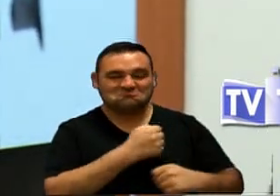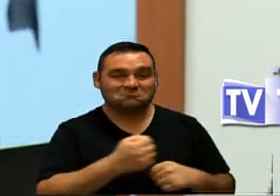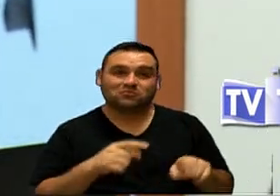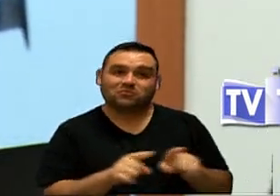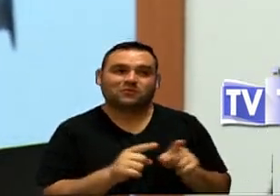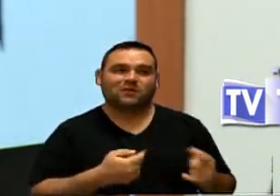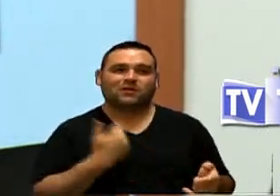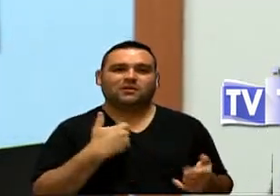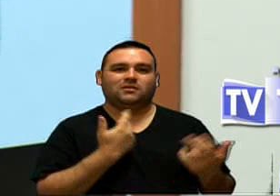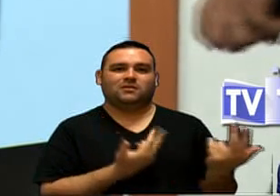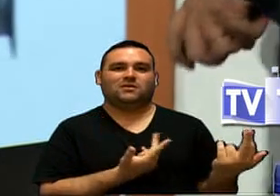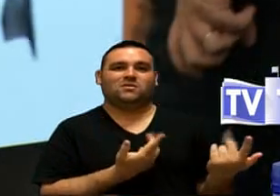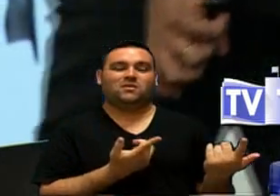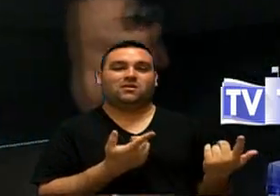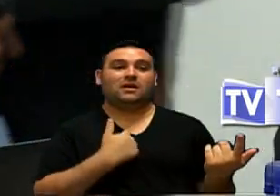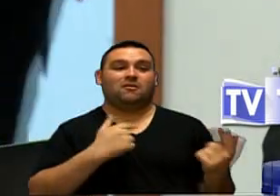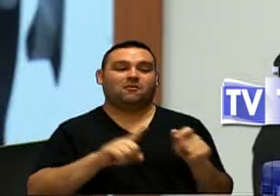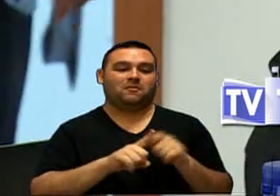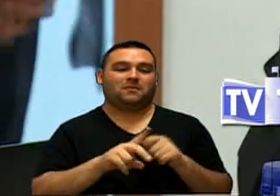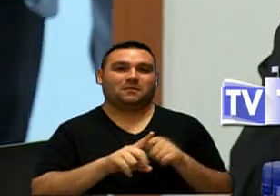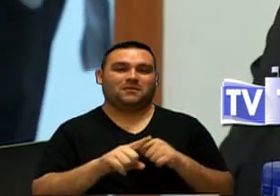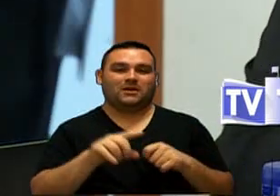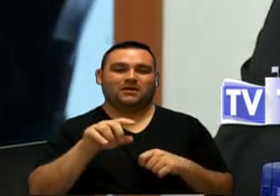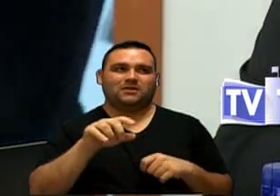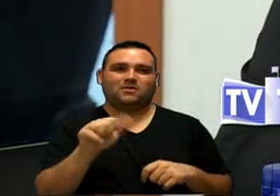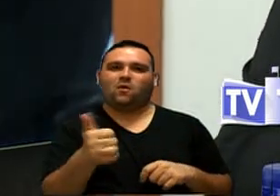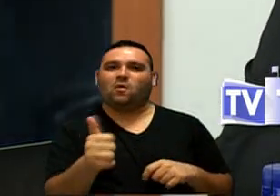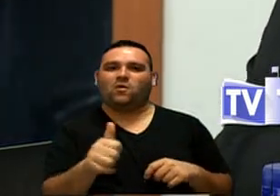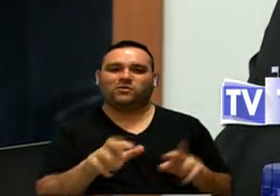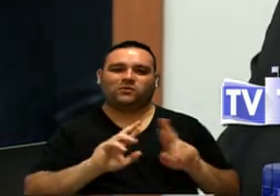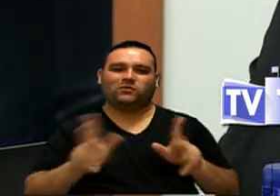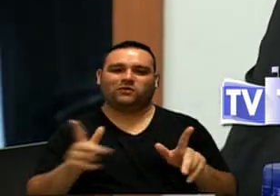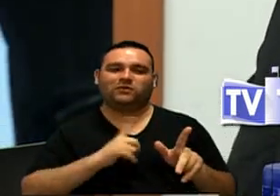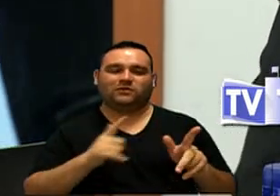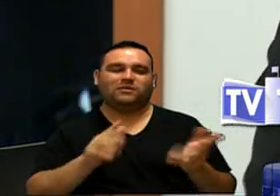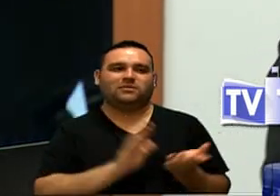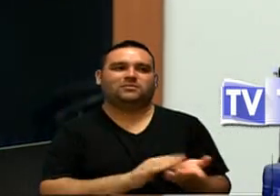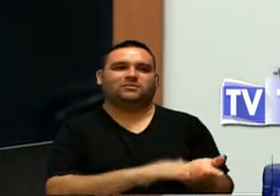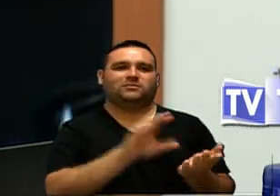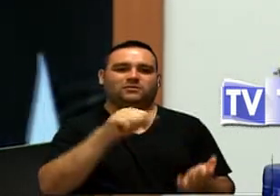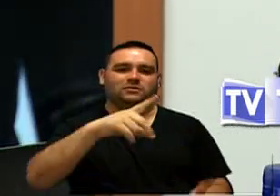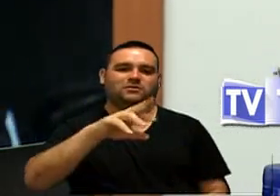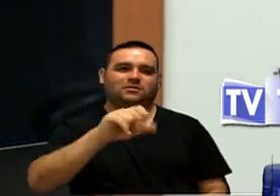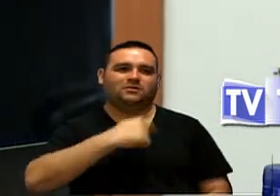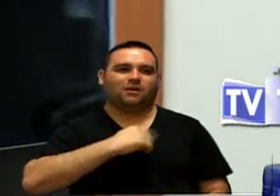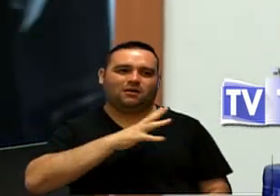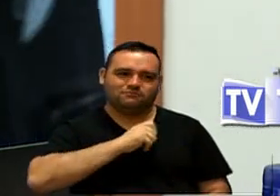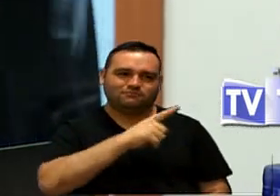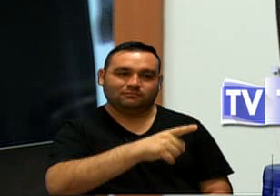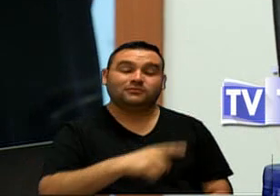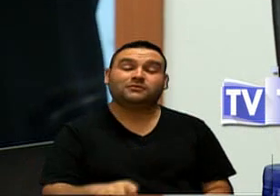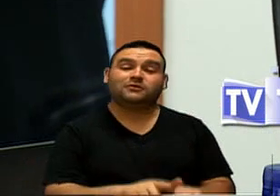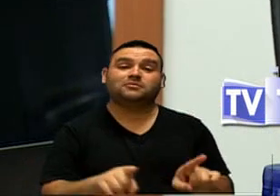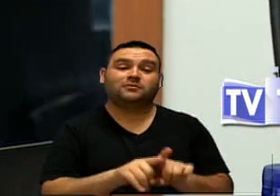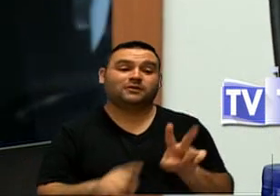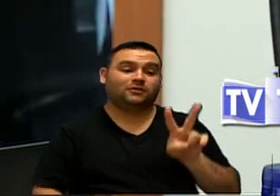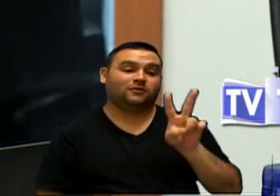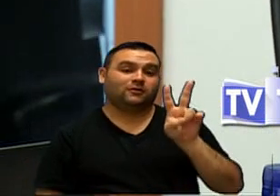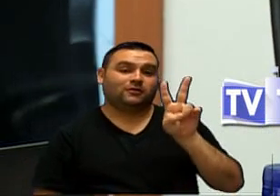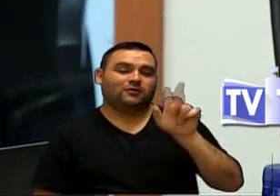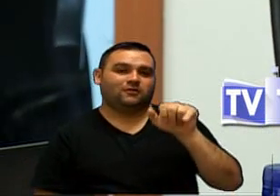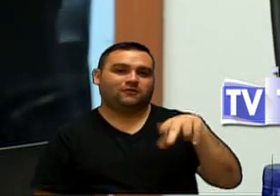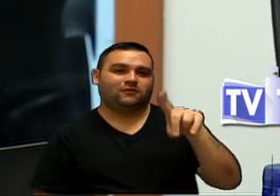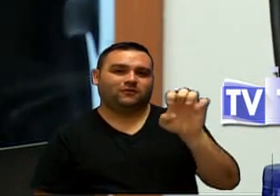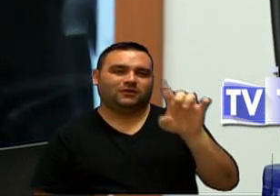a mesma idade minha, sou 10 meses mais velho que ela, 11 meses mais velho que eu. Parabéns, Sandra, sabe que te amo, hein? E o Vander,